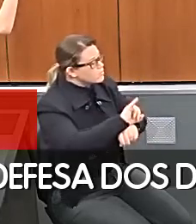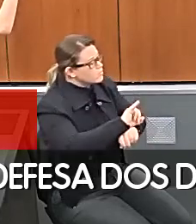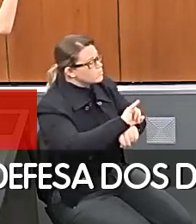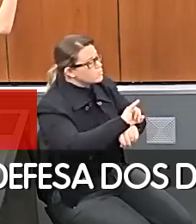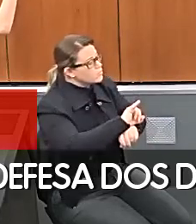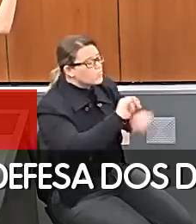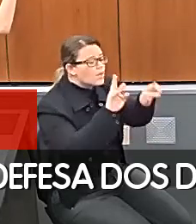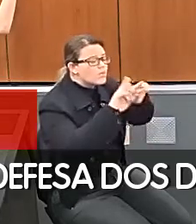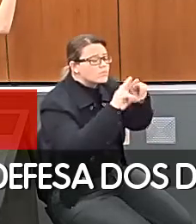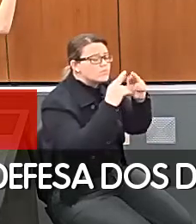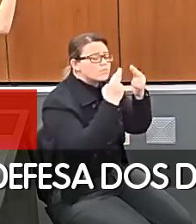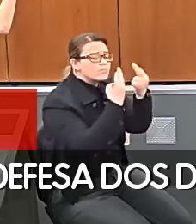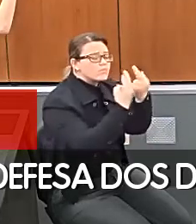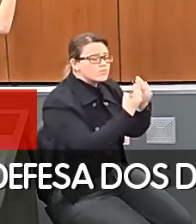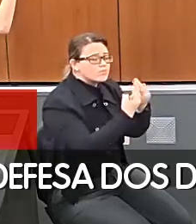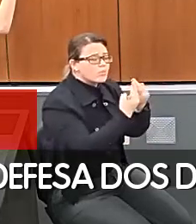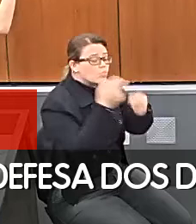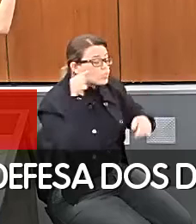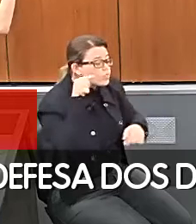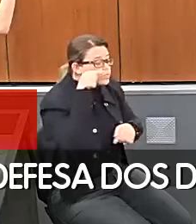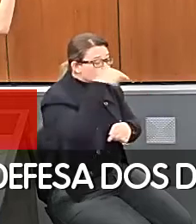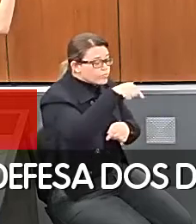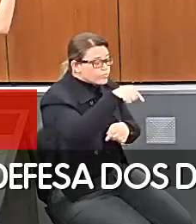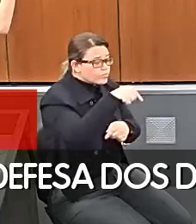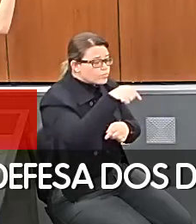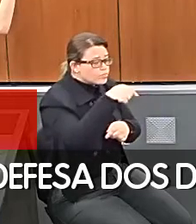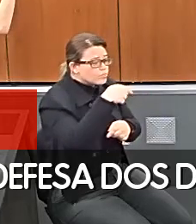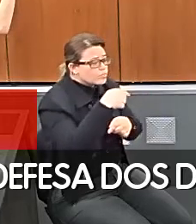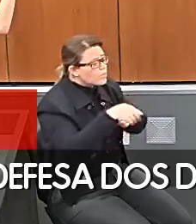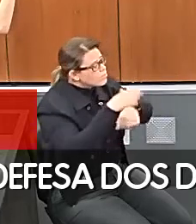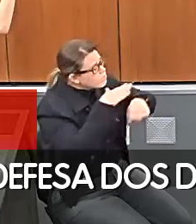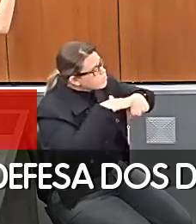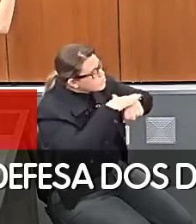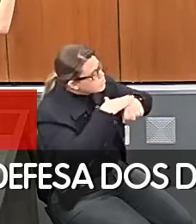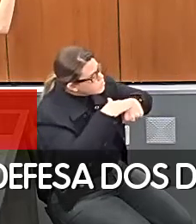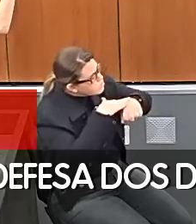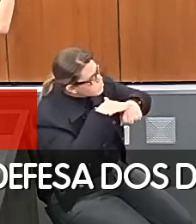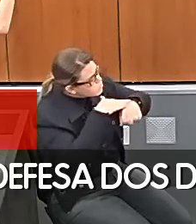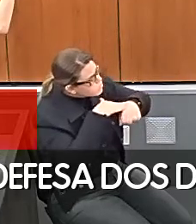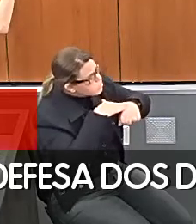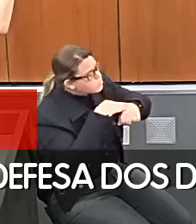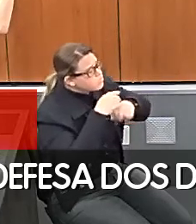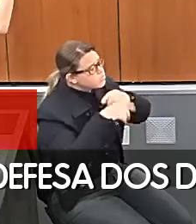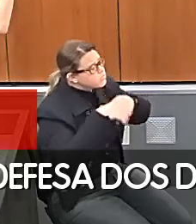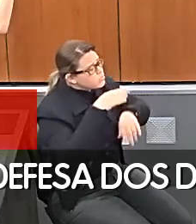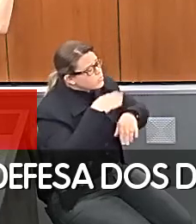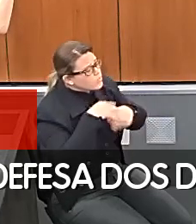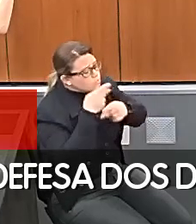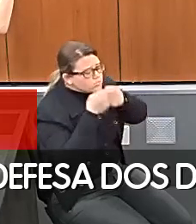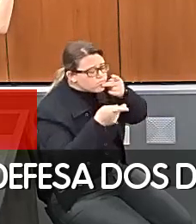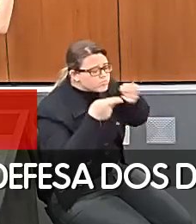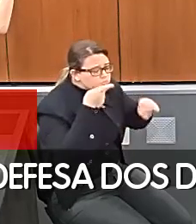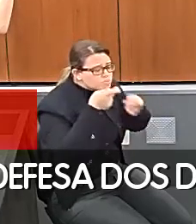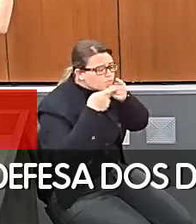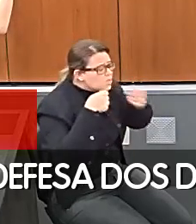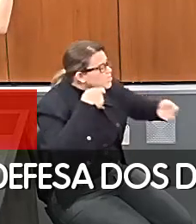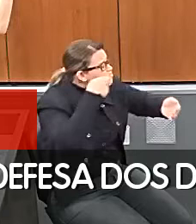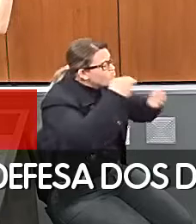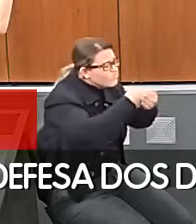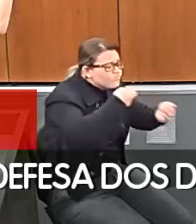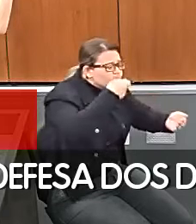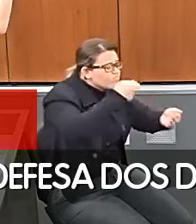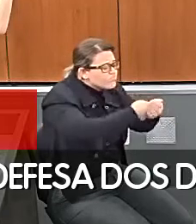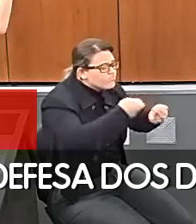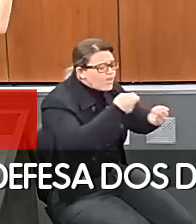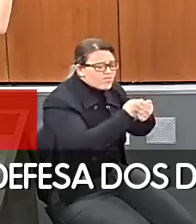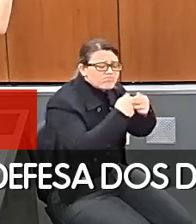uma reunião e eu tive a oportunidade de estar dialogando com as pessoas e também com os surdos, que reivindicaram várias